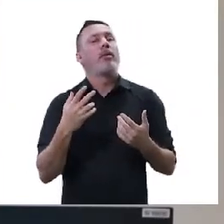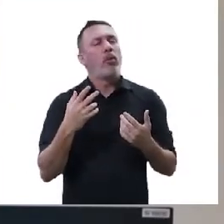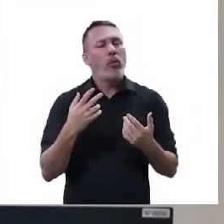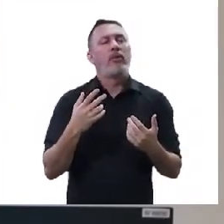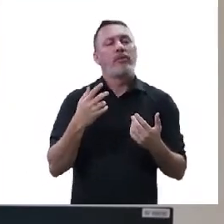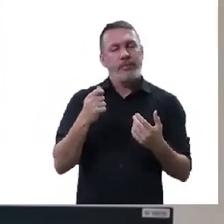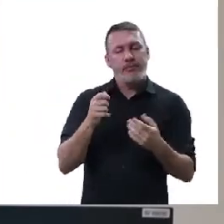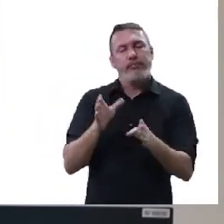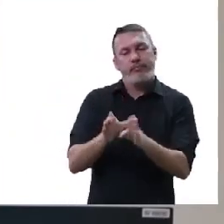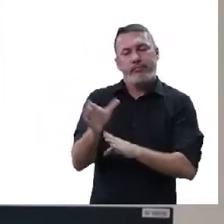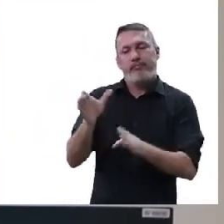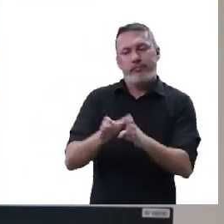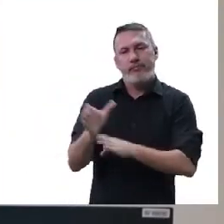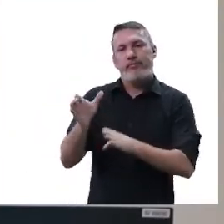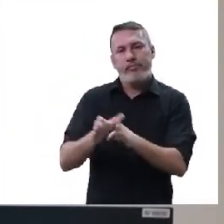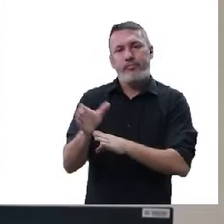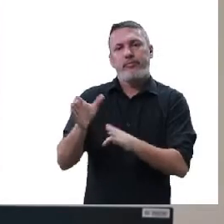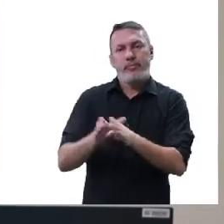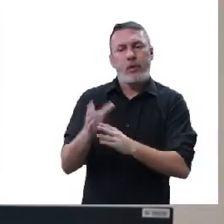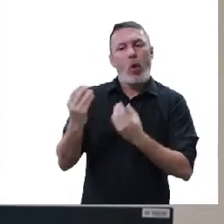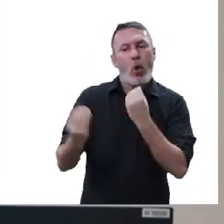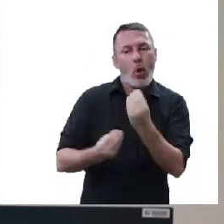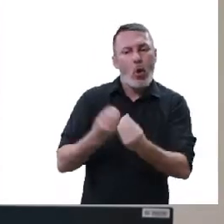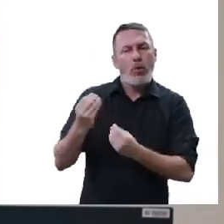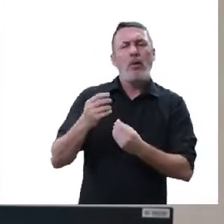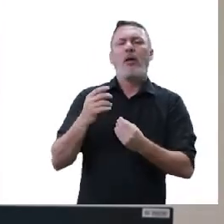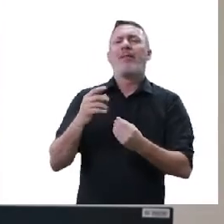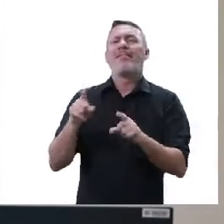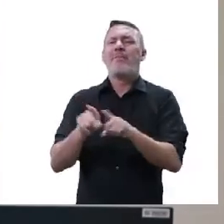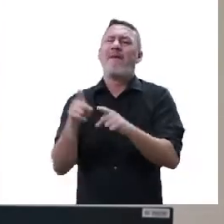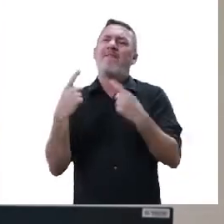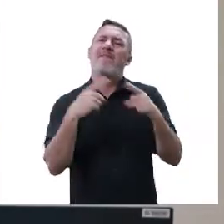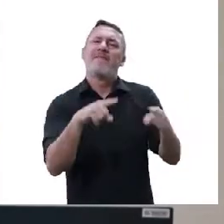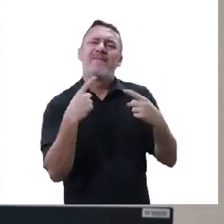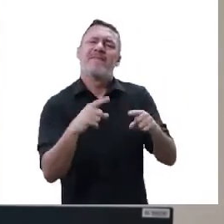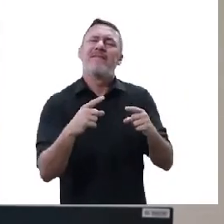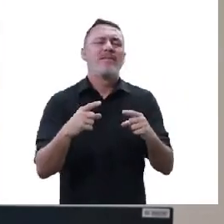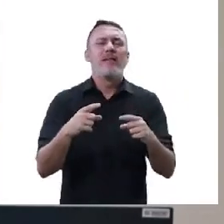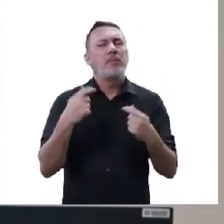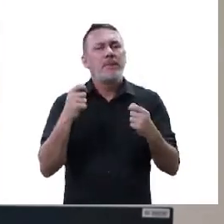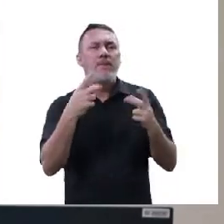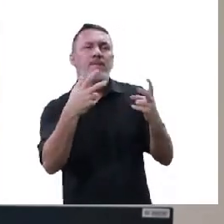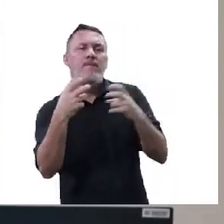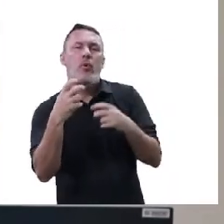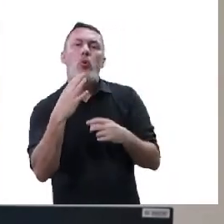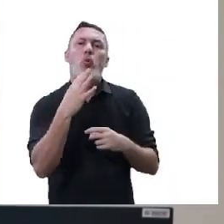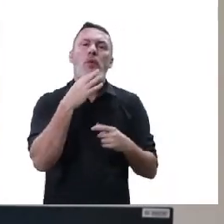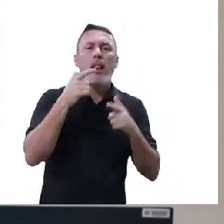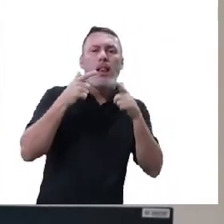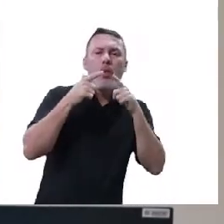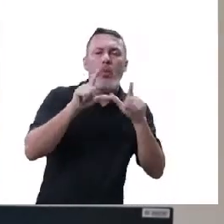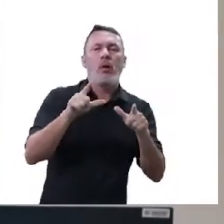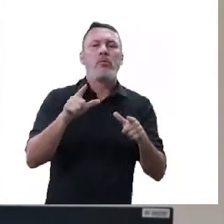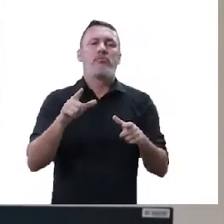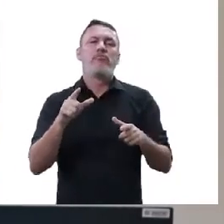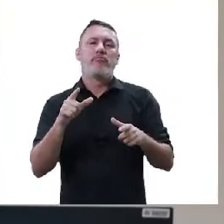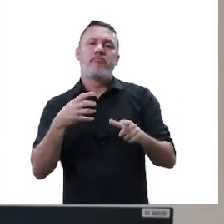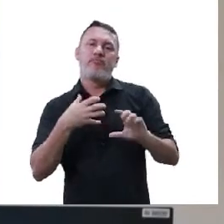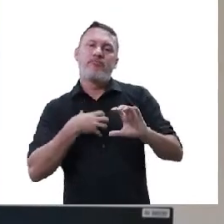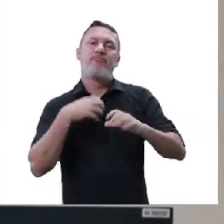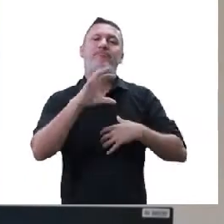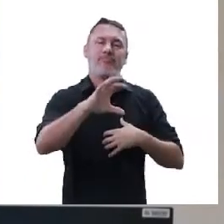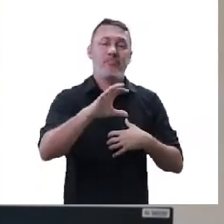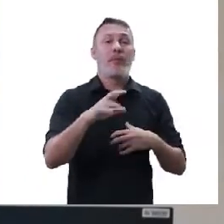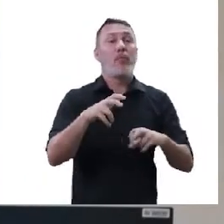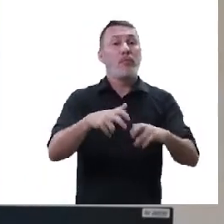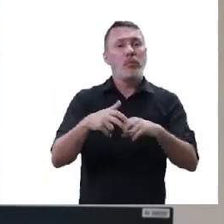você não precisa ficar brincando sobre o jeito de falar. Ou conhecer mais a linguagem daquela pessoa. Então,